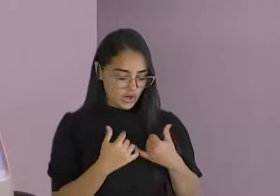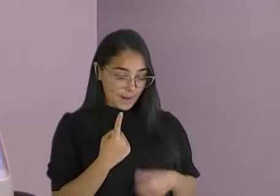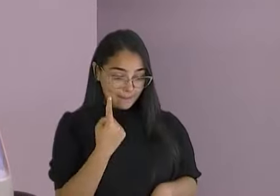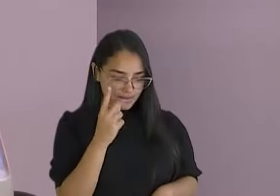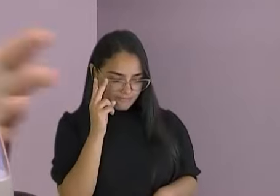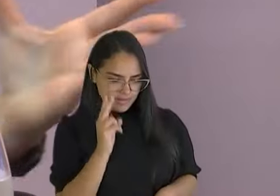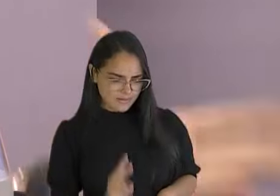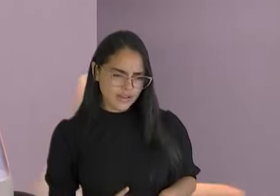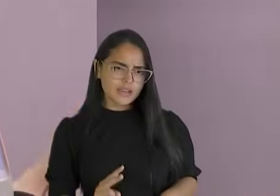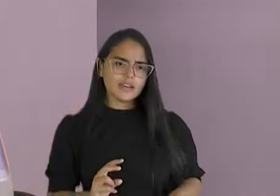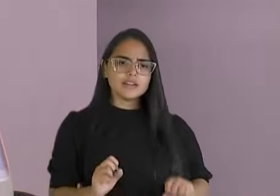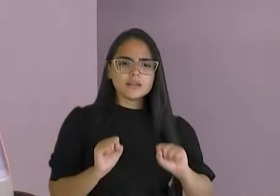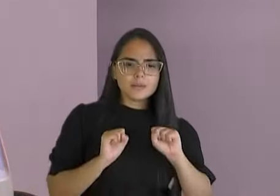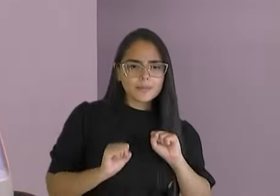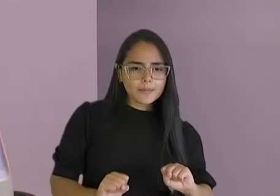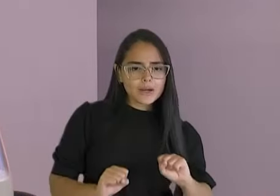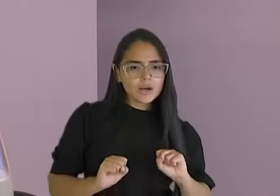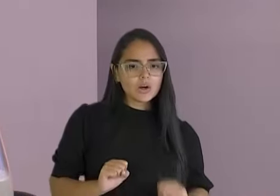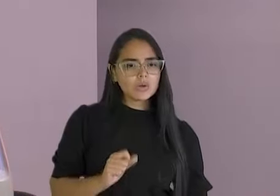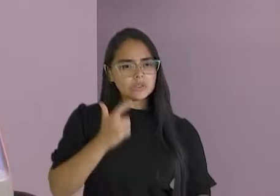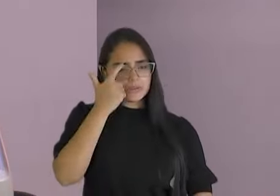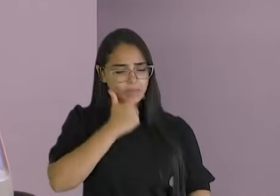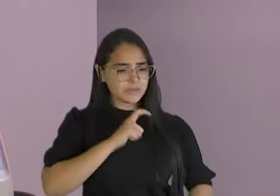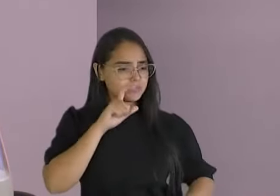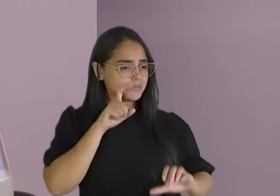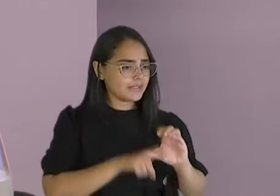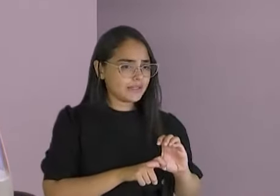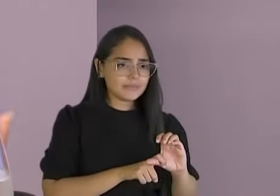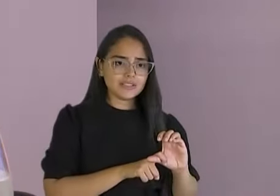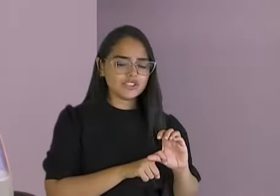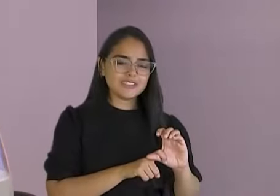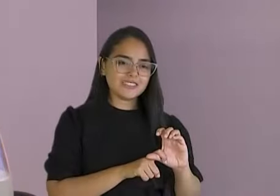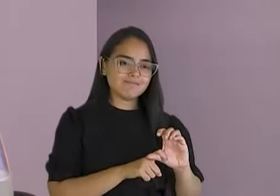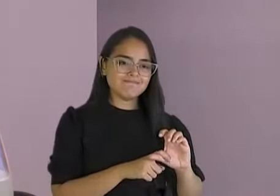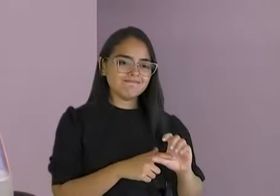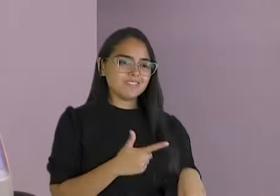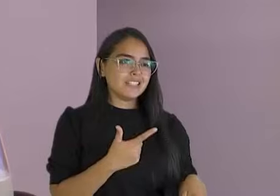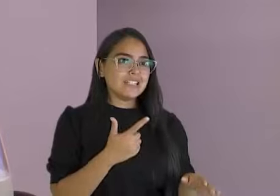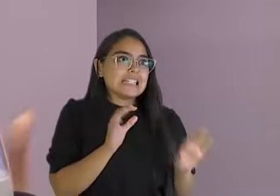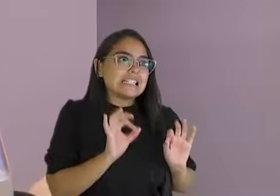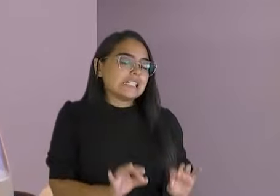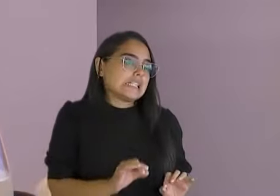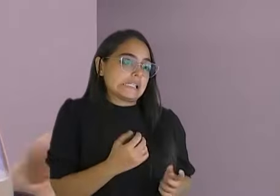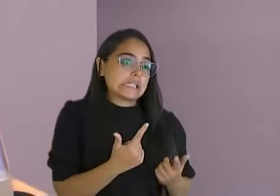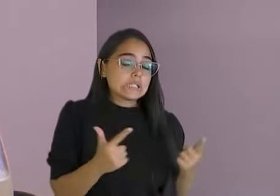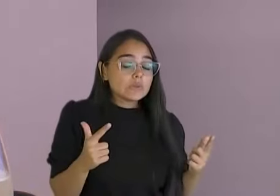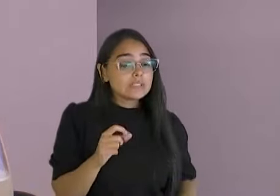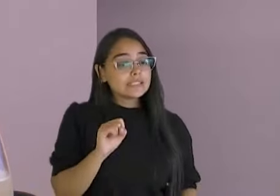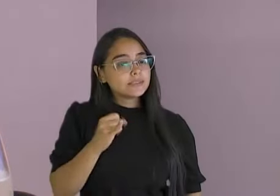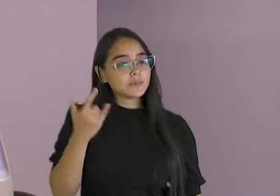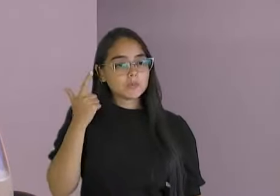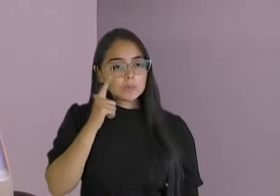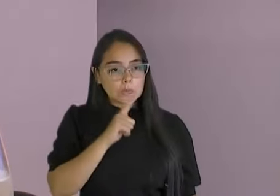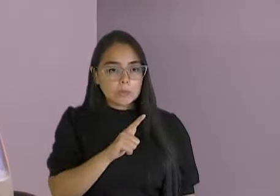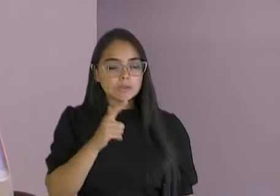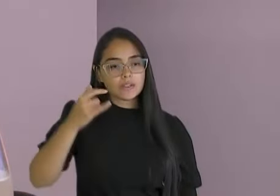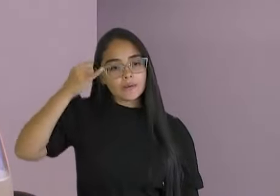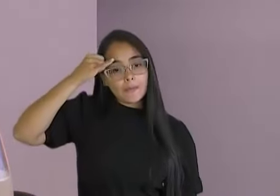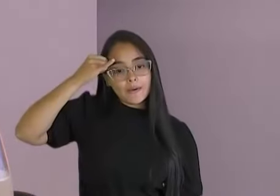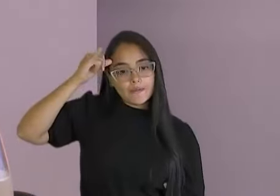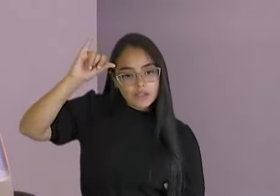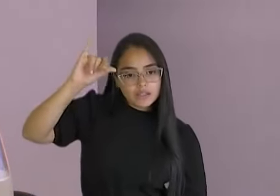primeira partida, eu posso virar uma pessoa dependente. Né? Então, assim, é algo muito incerto, né? Então, se eu consigo prevenir